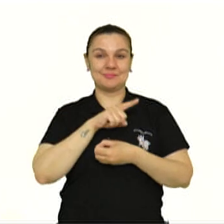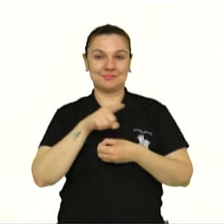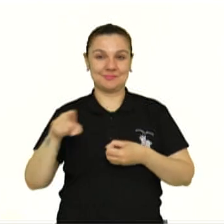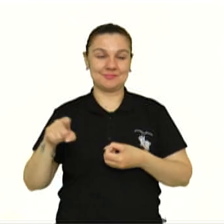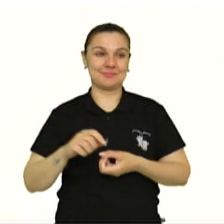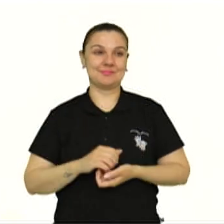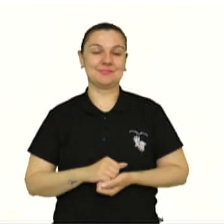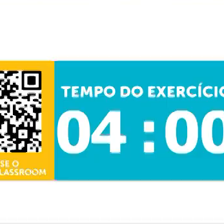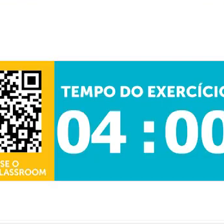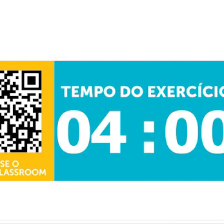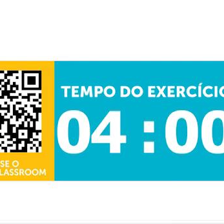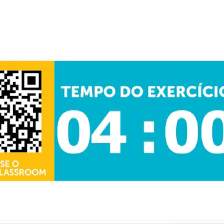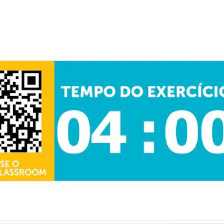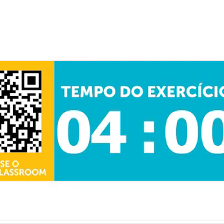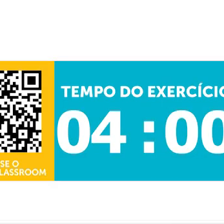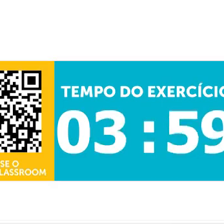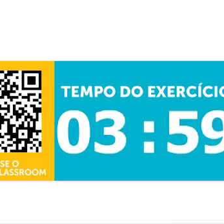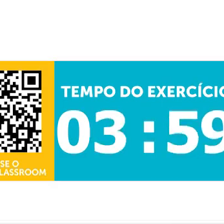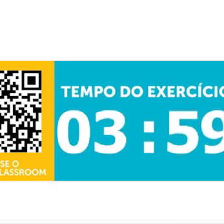para vocês.